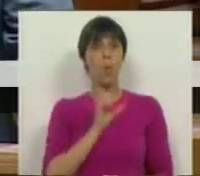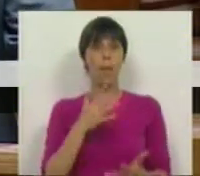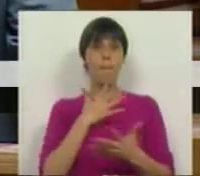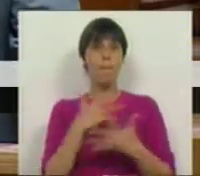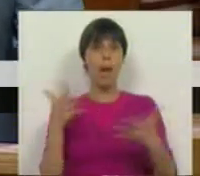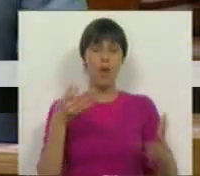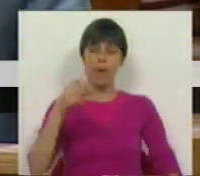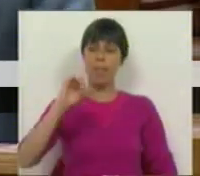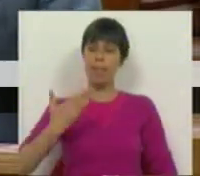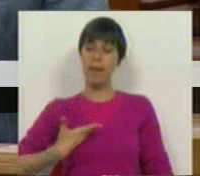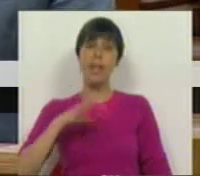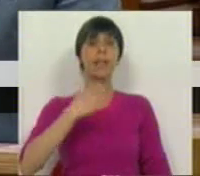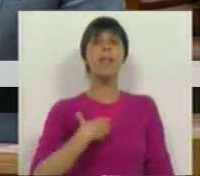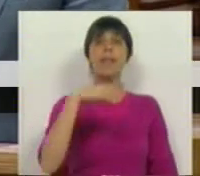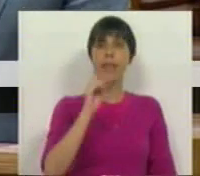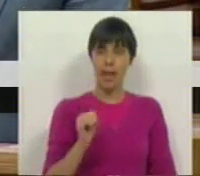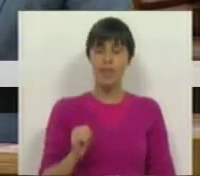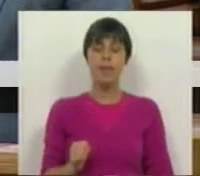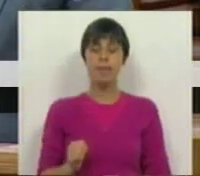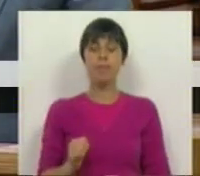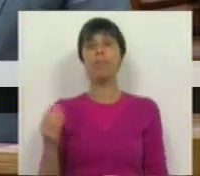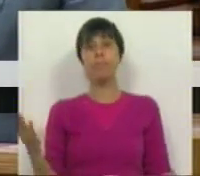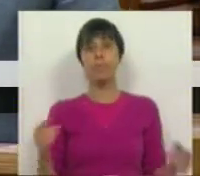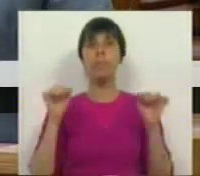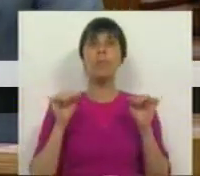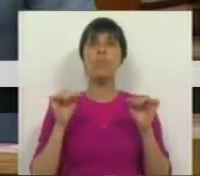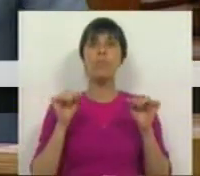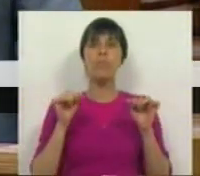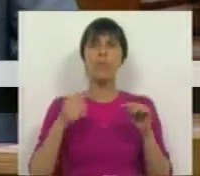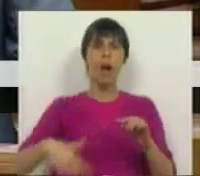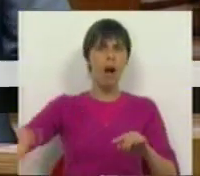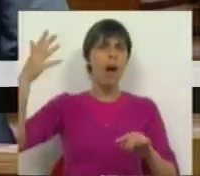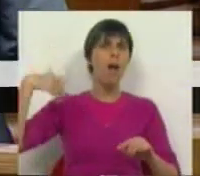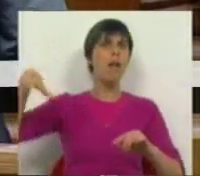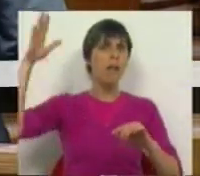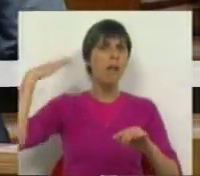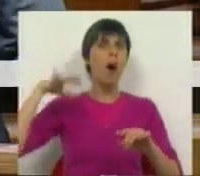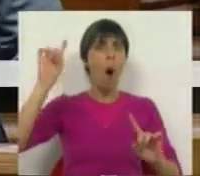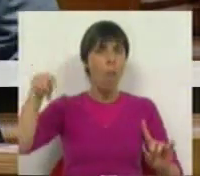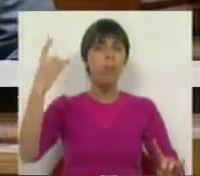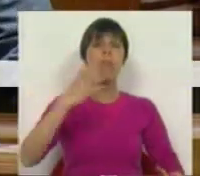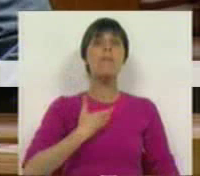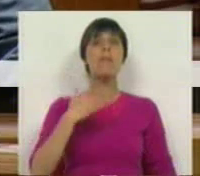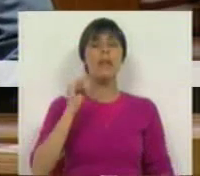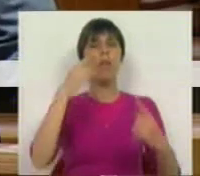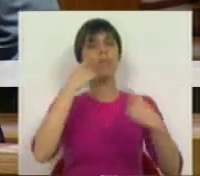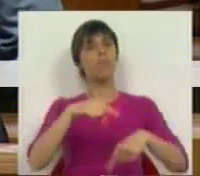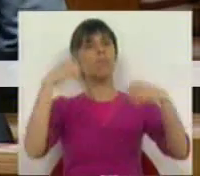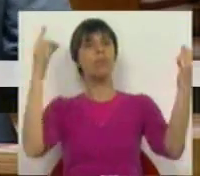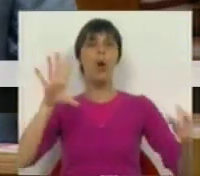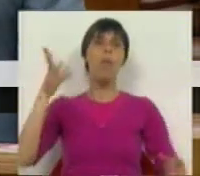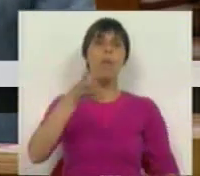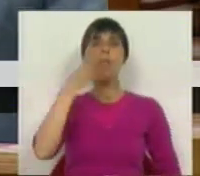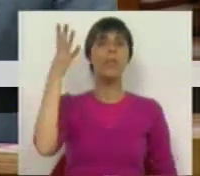da maioria PSD-CDS. E longe vão os tempos em que o CDS se anunciou ao